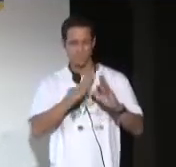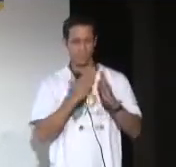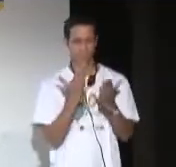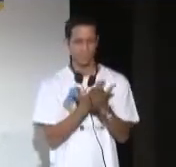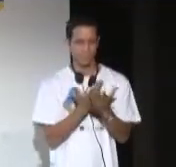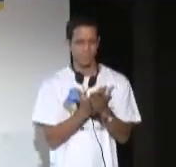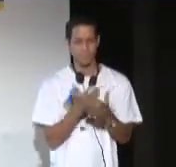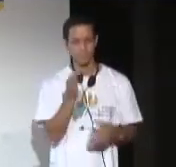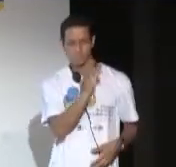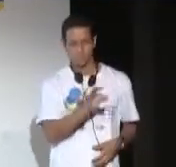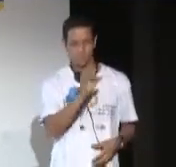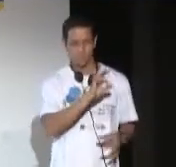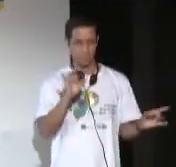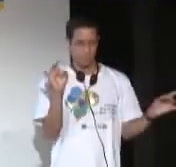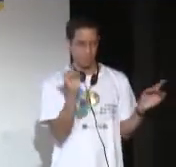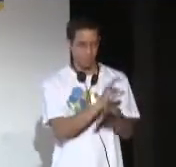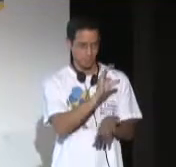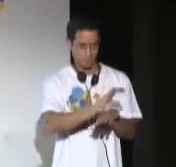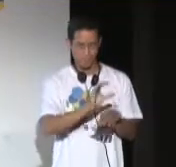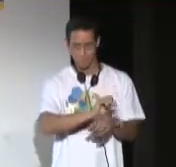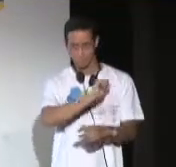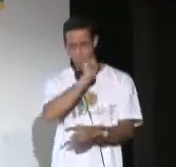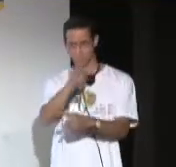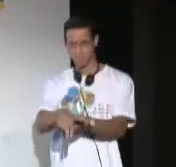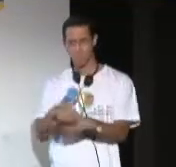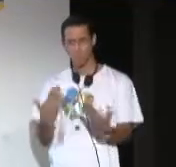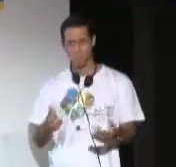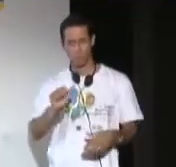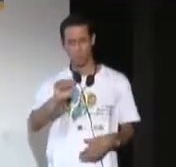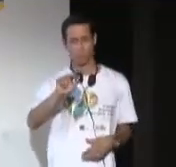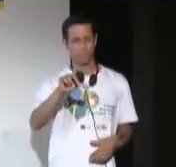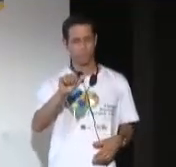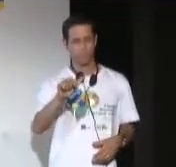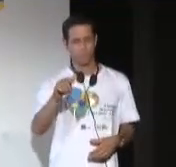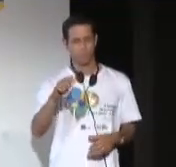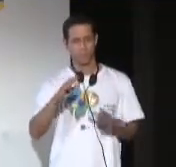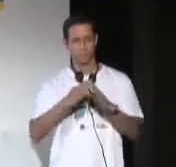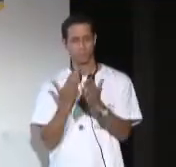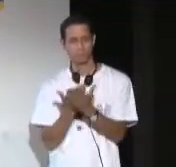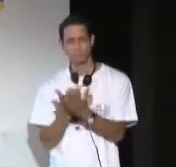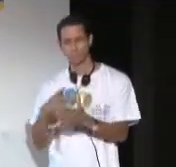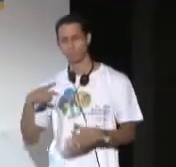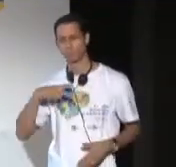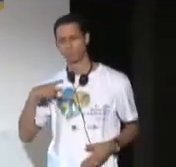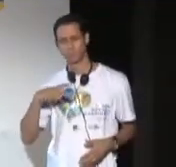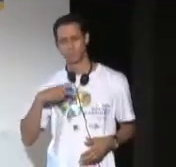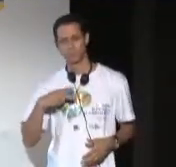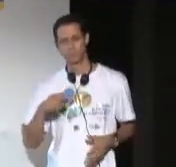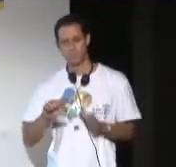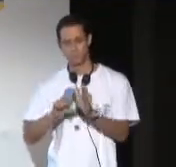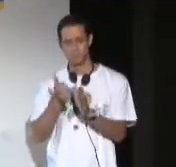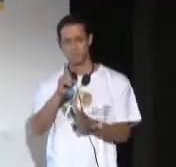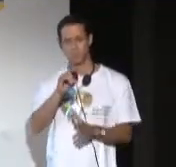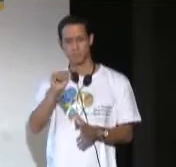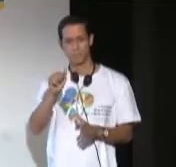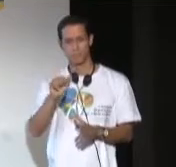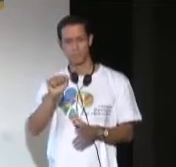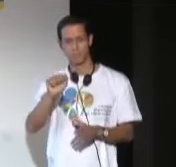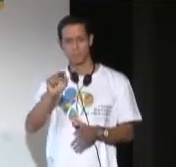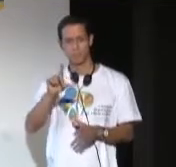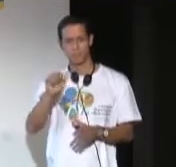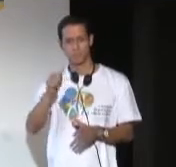escola, sair da faculdade, fazer o concurso, ou dar aula numa escola particular, e encarar o primeiro dia de aula,